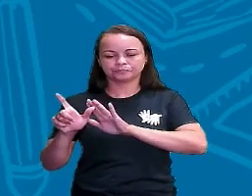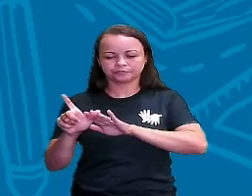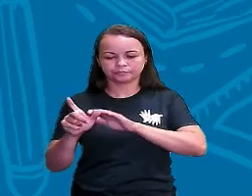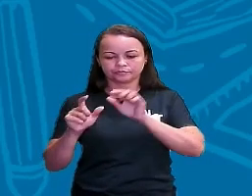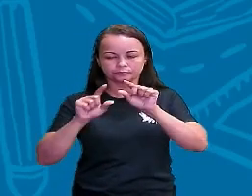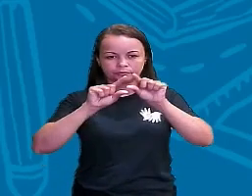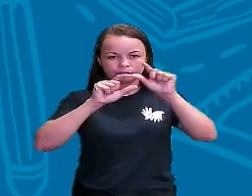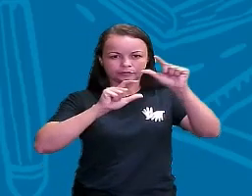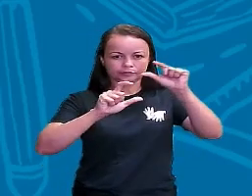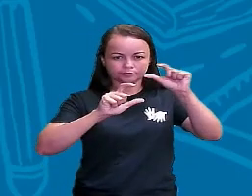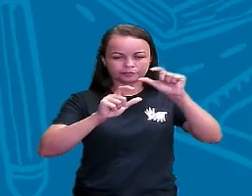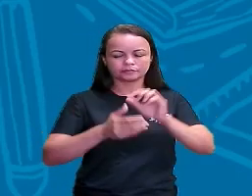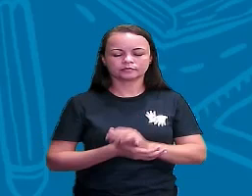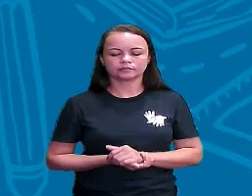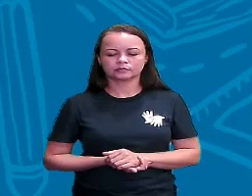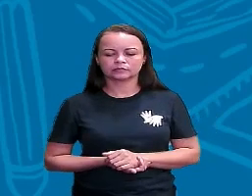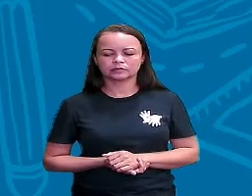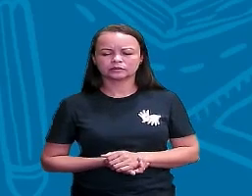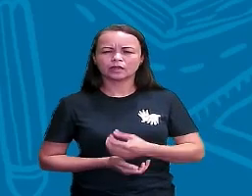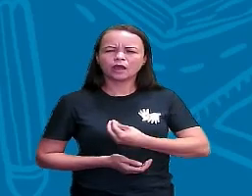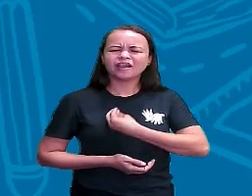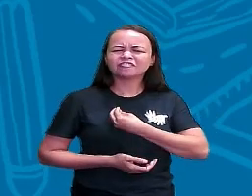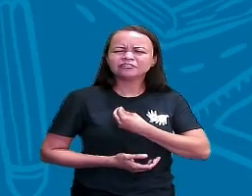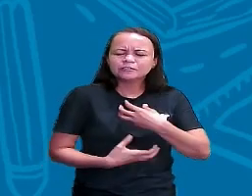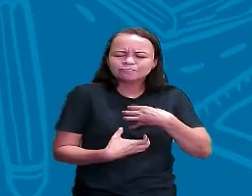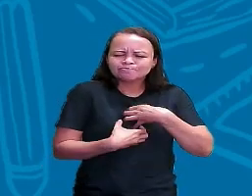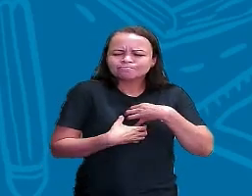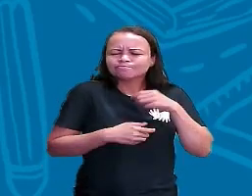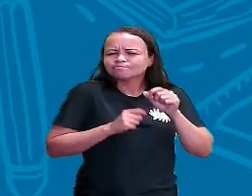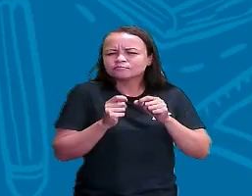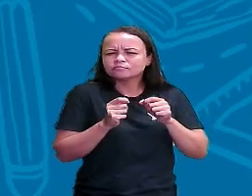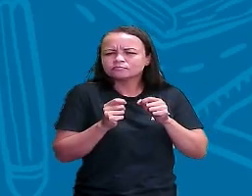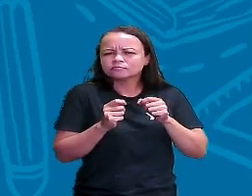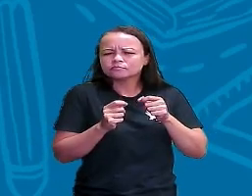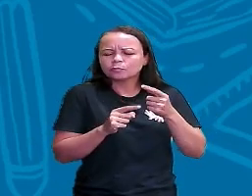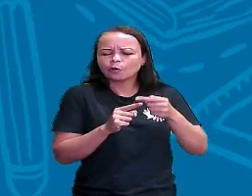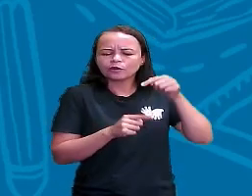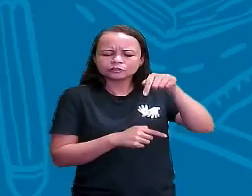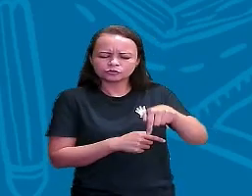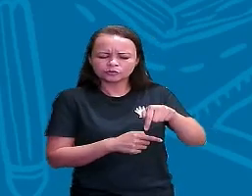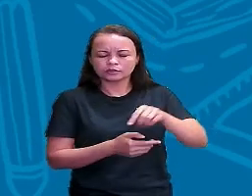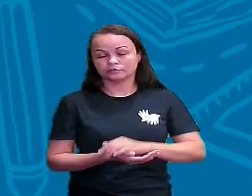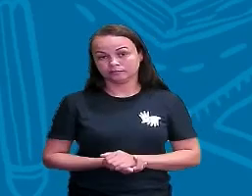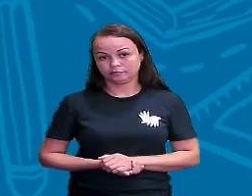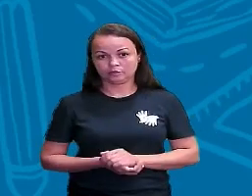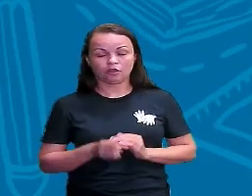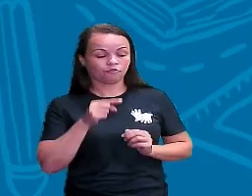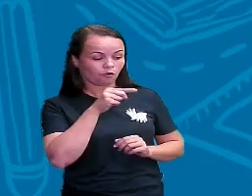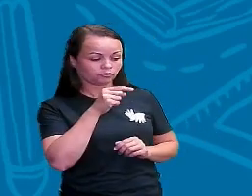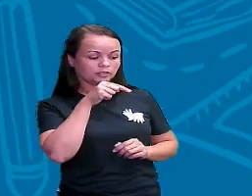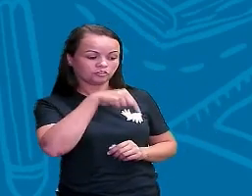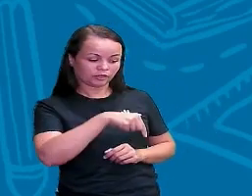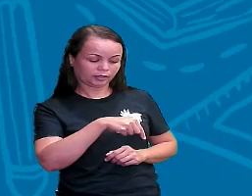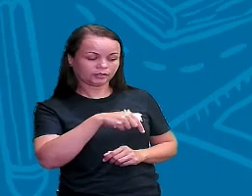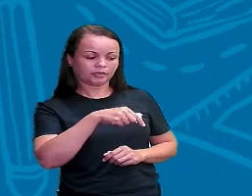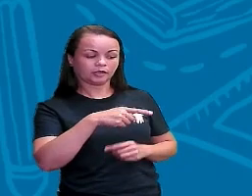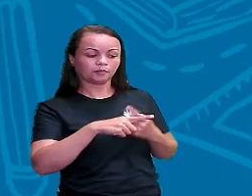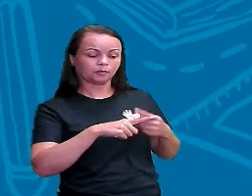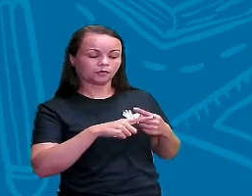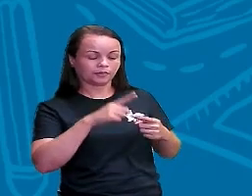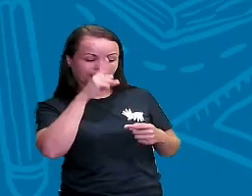tirinha. Qual o sentido da vida? Por que estou aqui? Você está aqui porque o dono do bar deixa